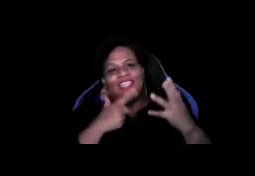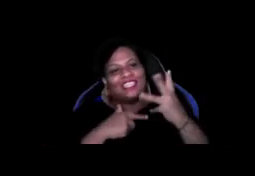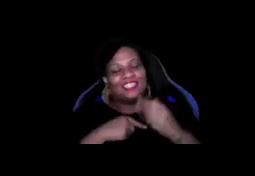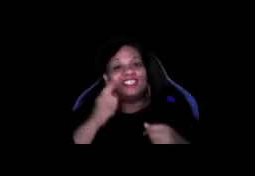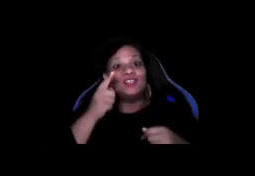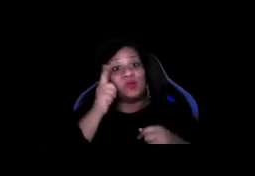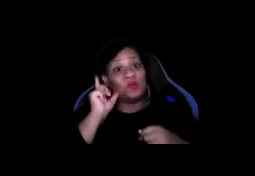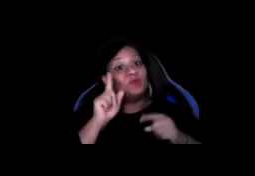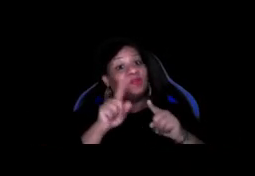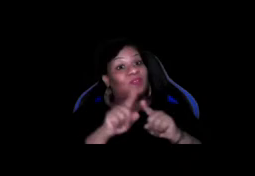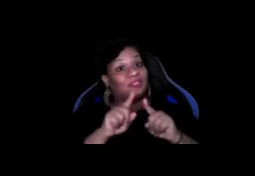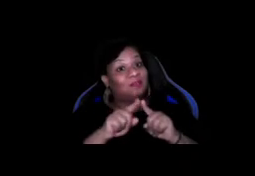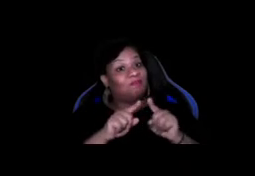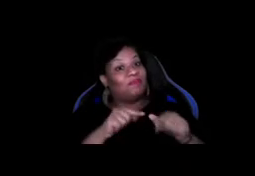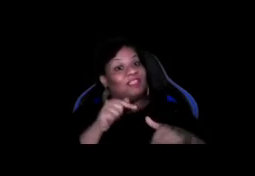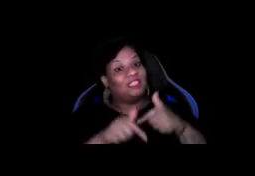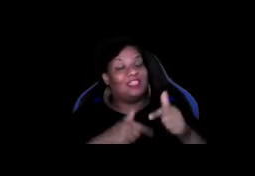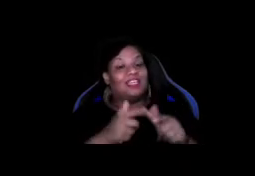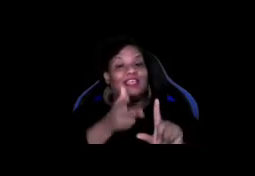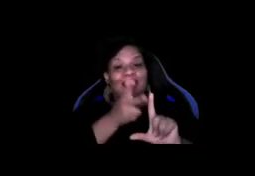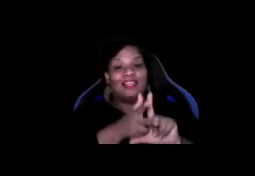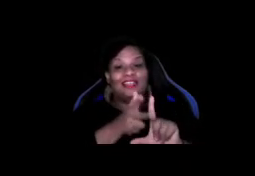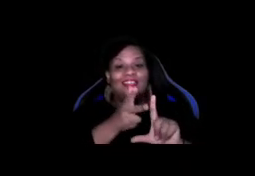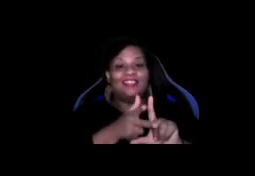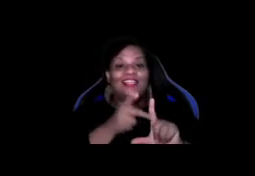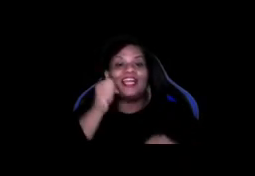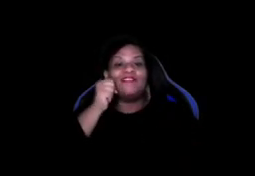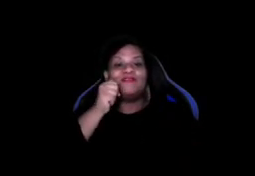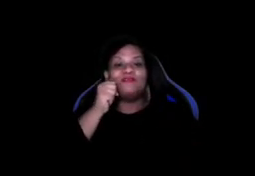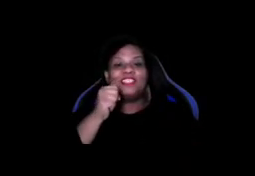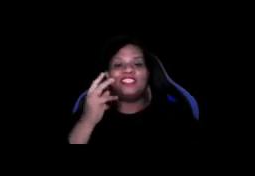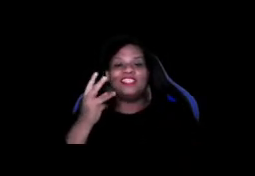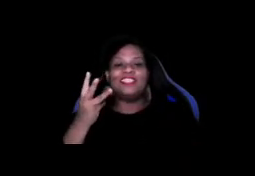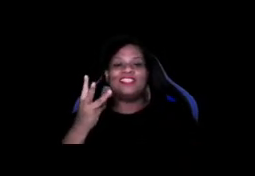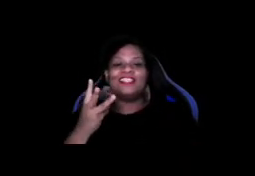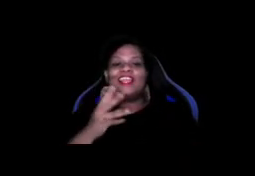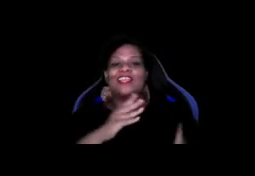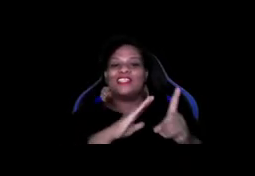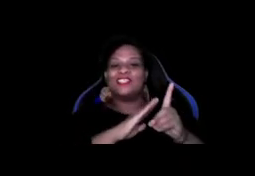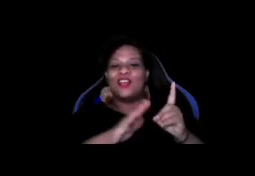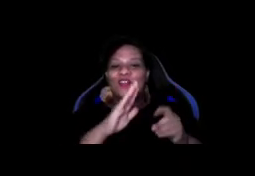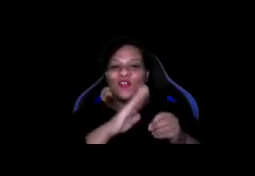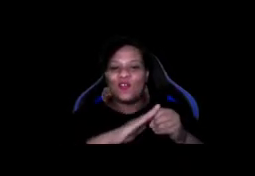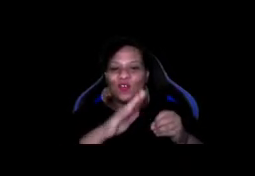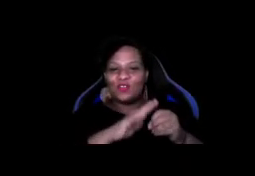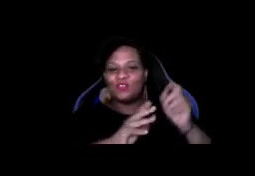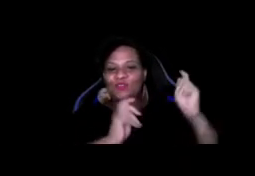as atividades, né, as lives, a live com as meninas do Lodum, da Didá,